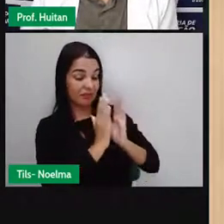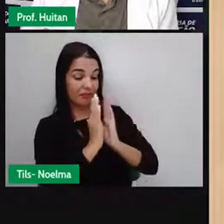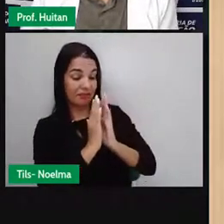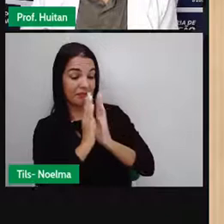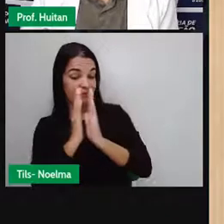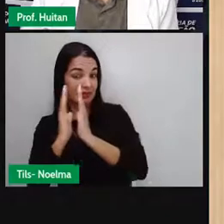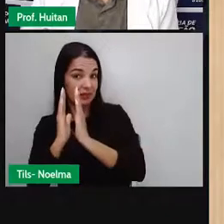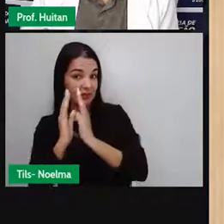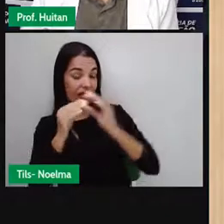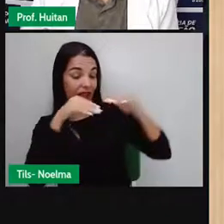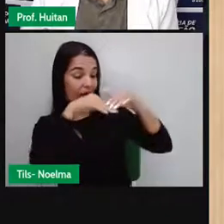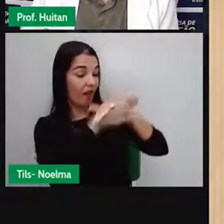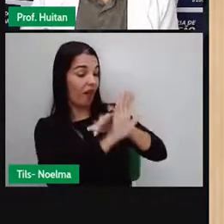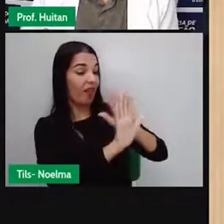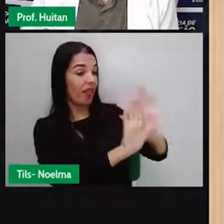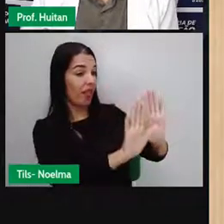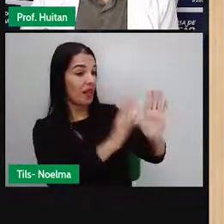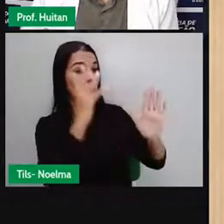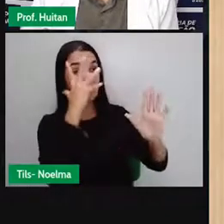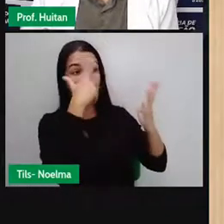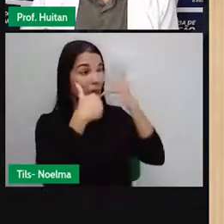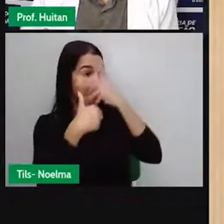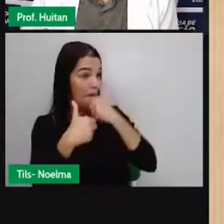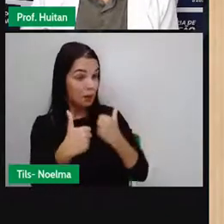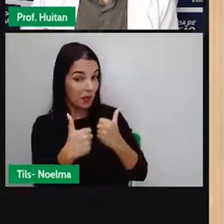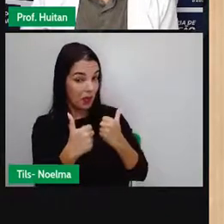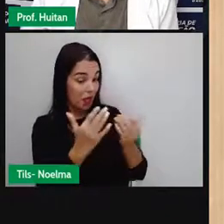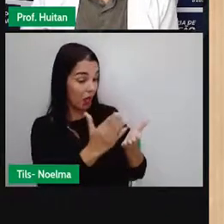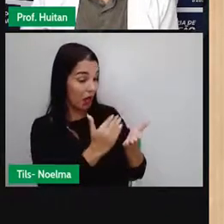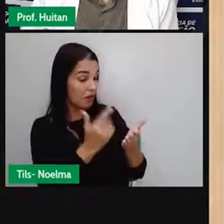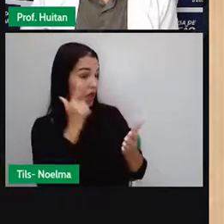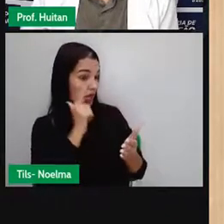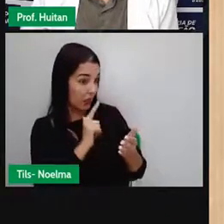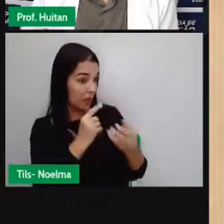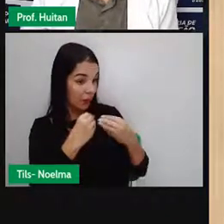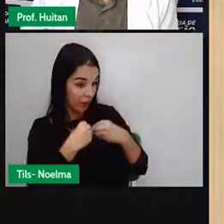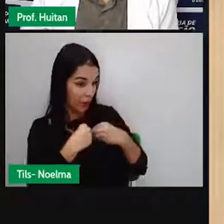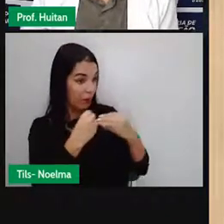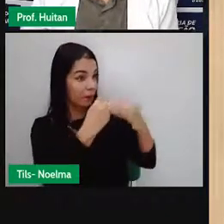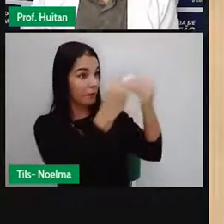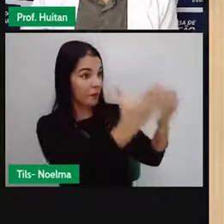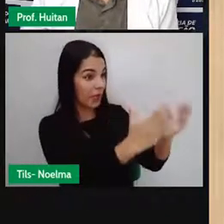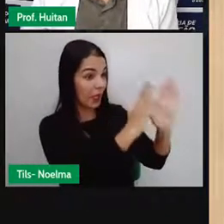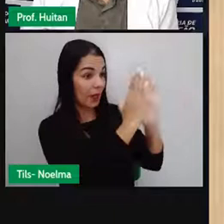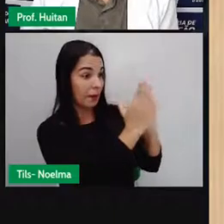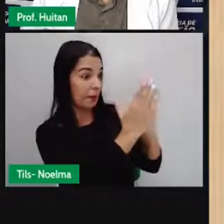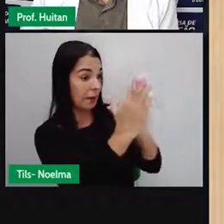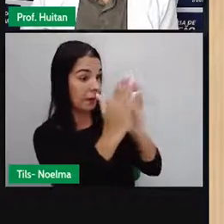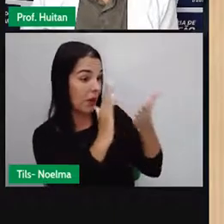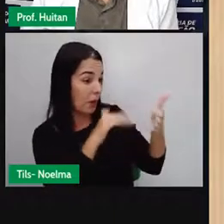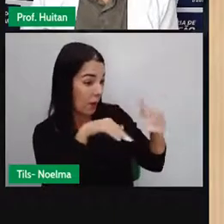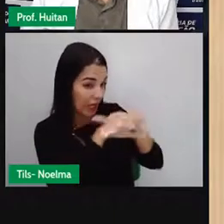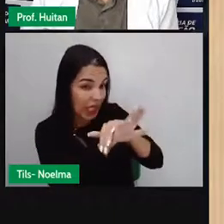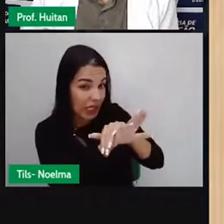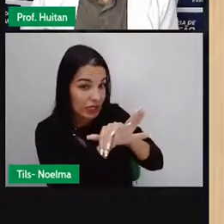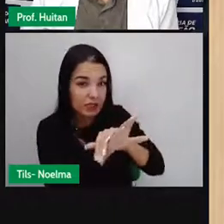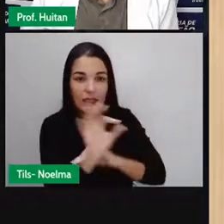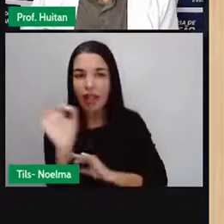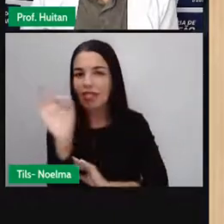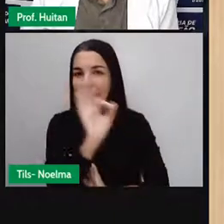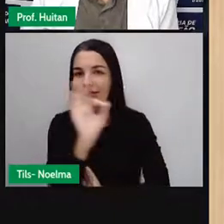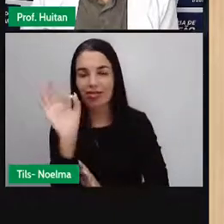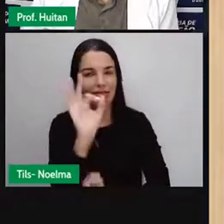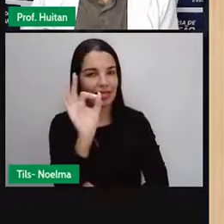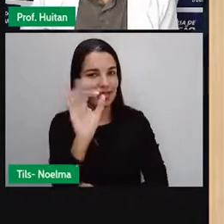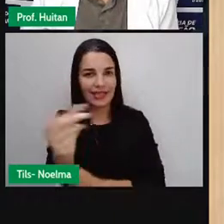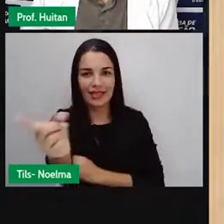de uma estante. O livro, ele foi escrito para que a gente, além de lê-lo, né, a gente